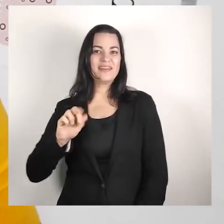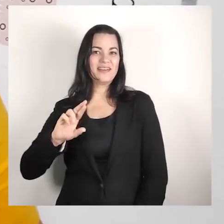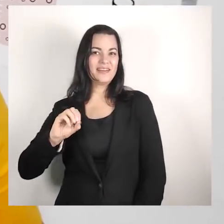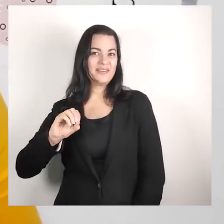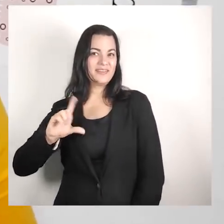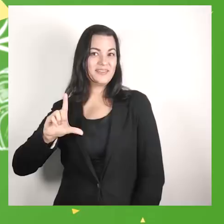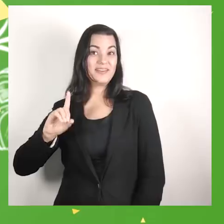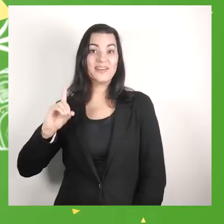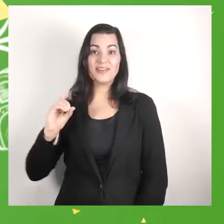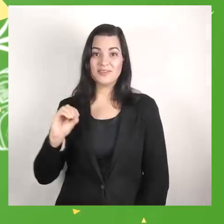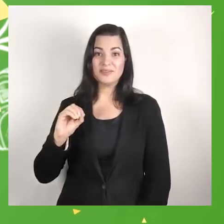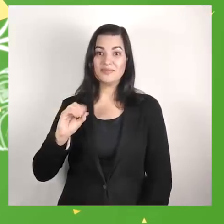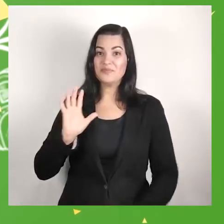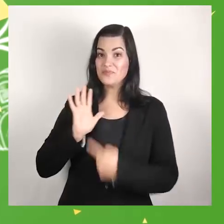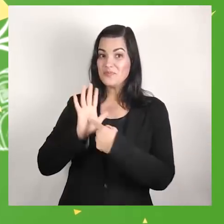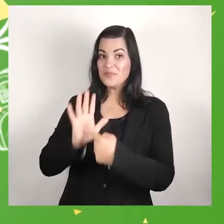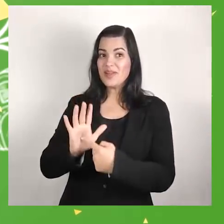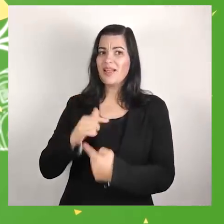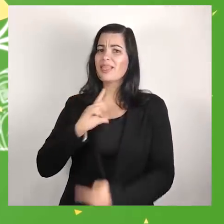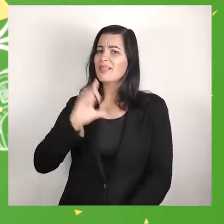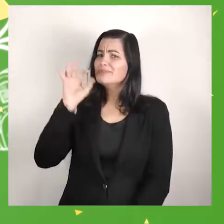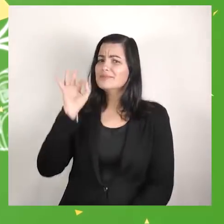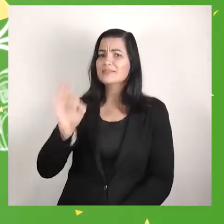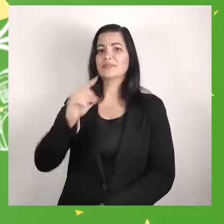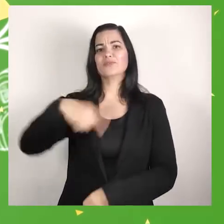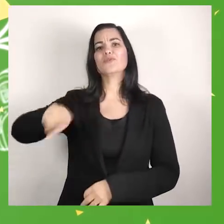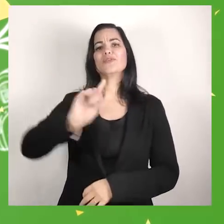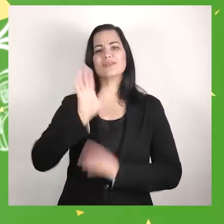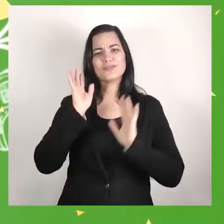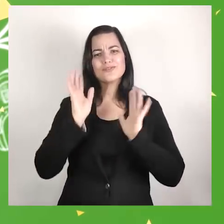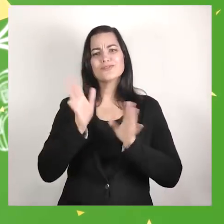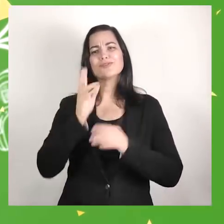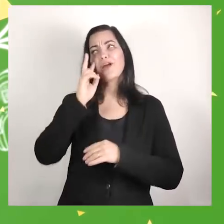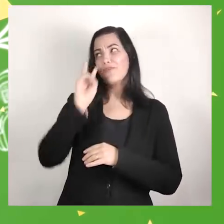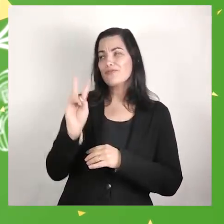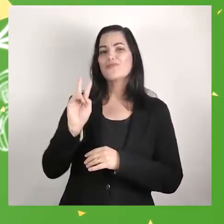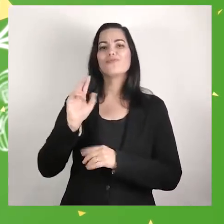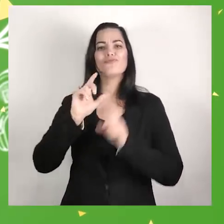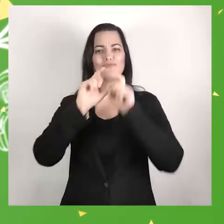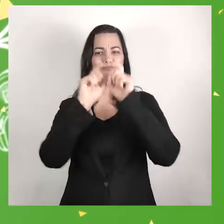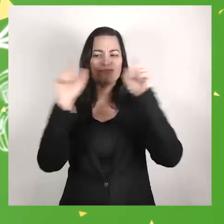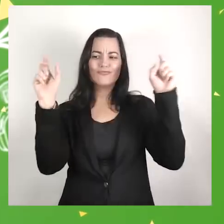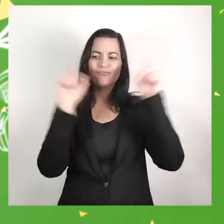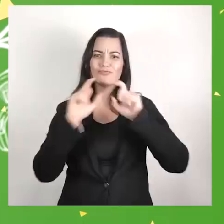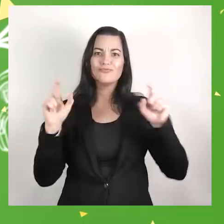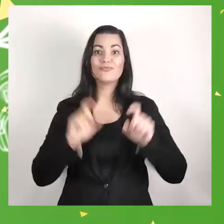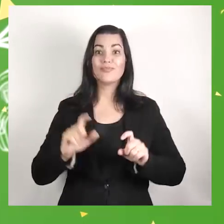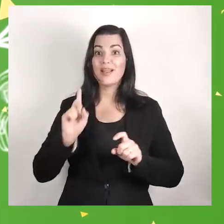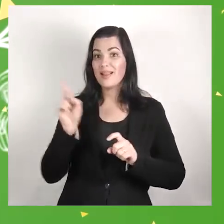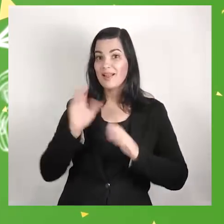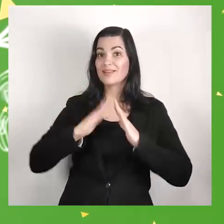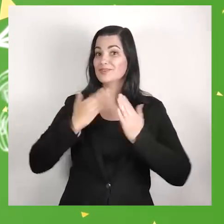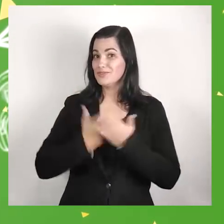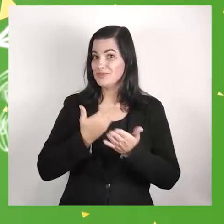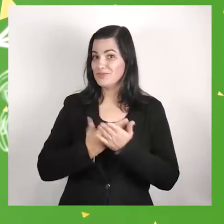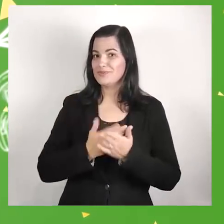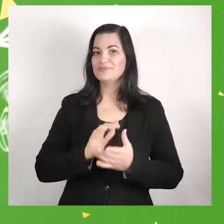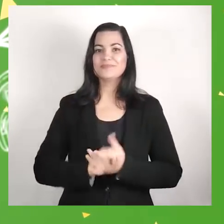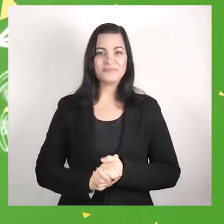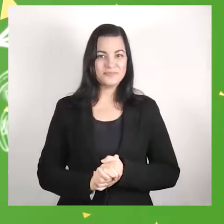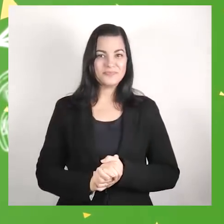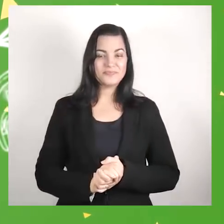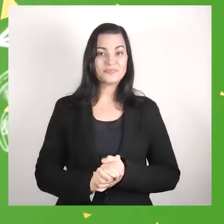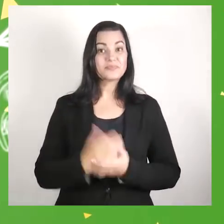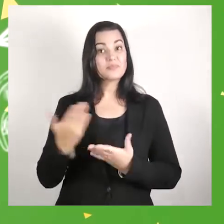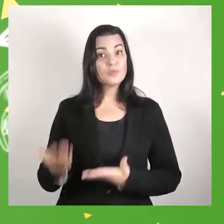vou te mostrar um exemplo e eu tenho certeza que você já deve ter visto essas tirinhas aí nas